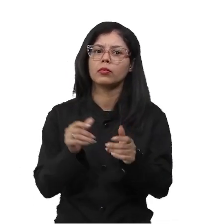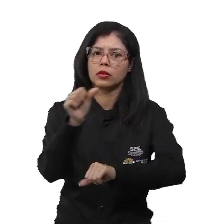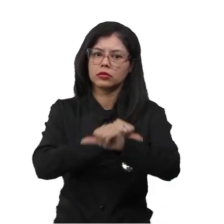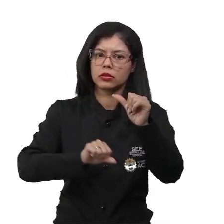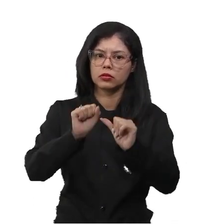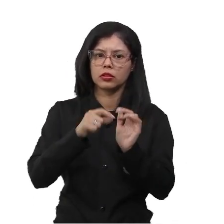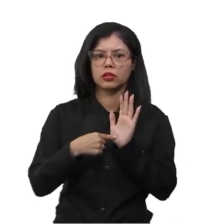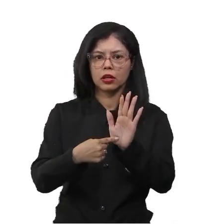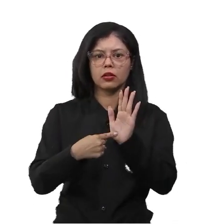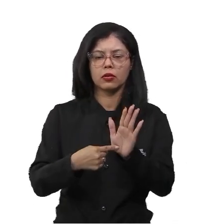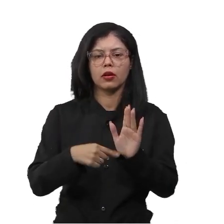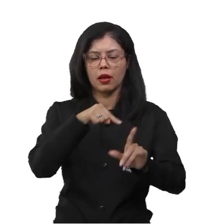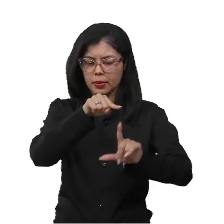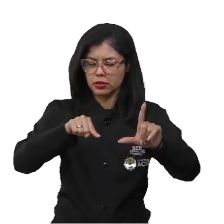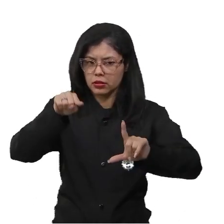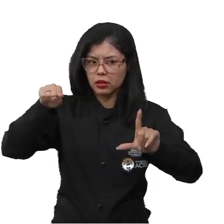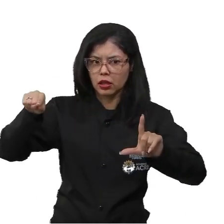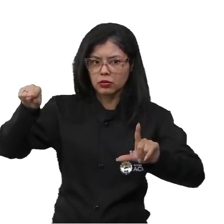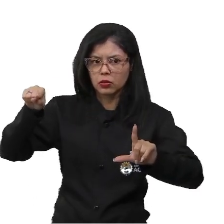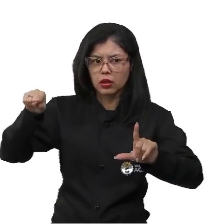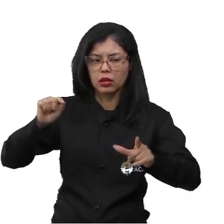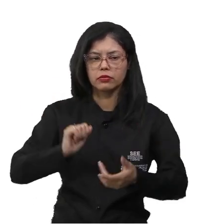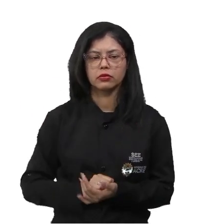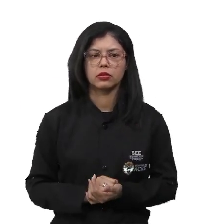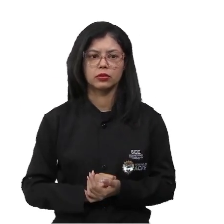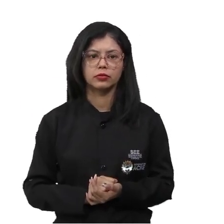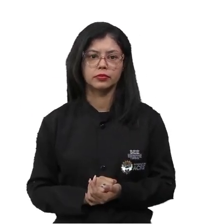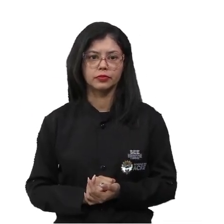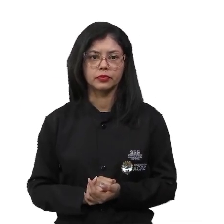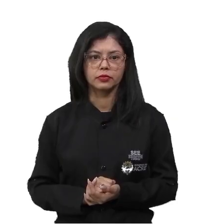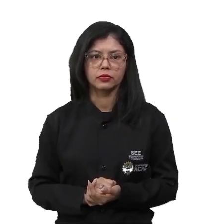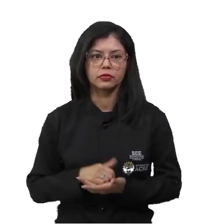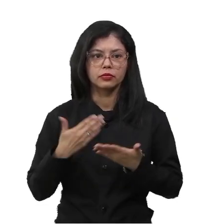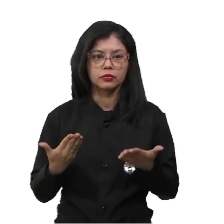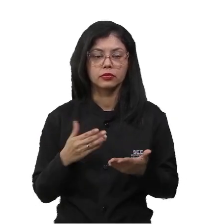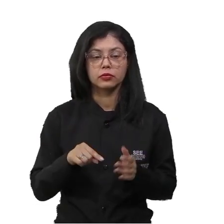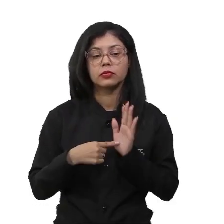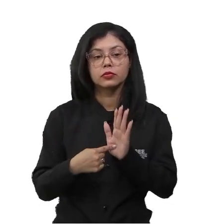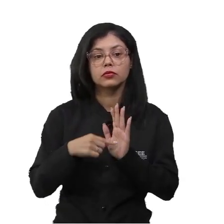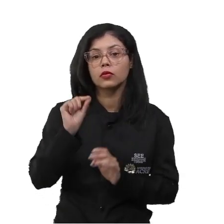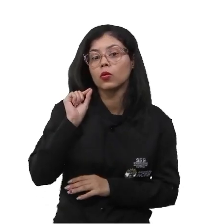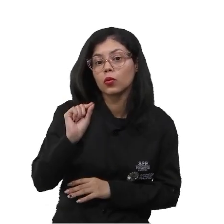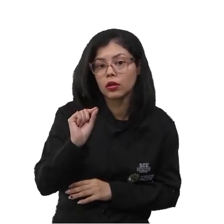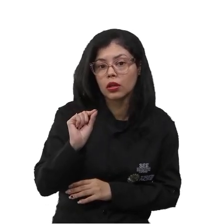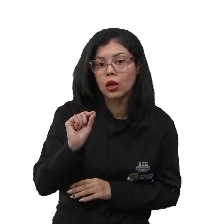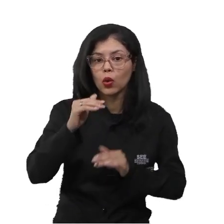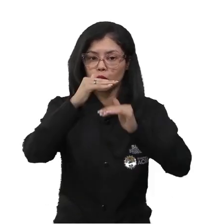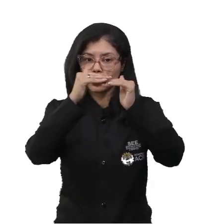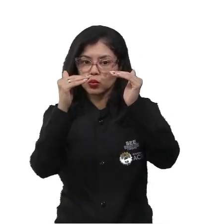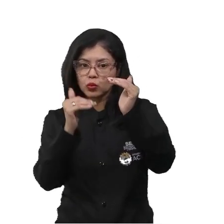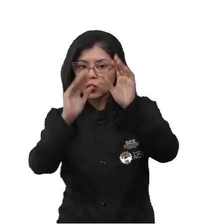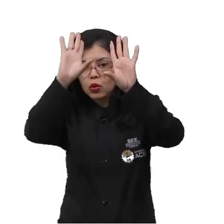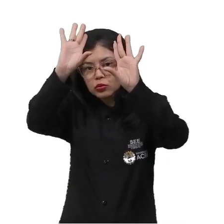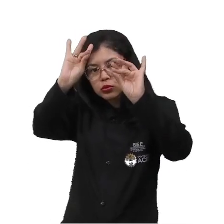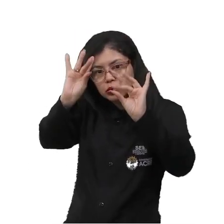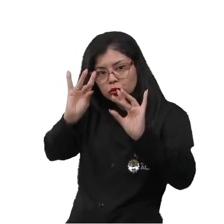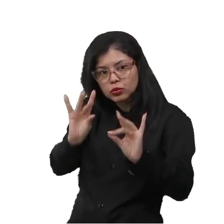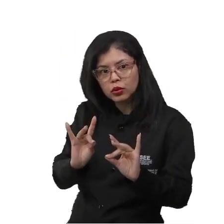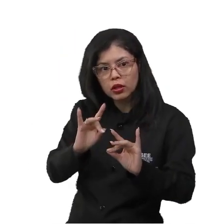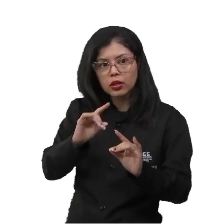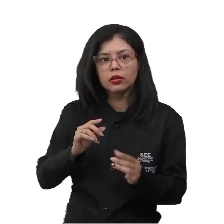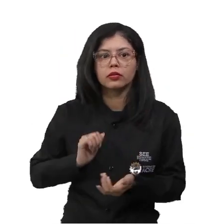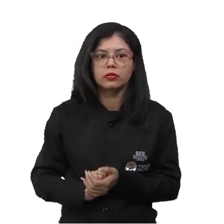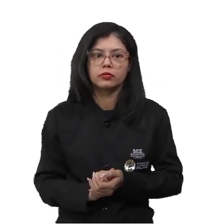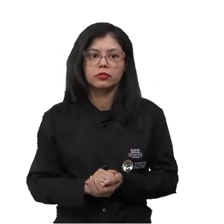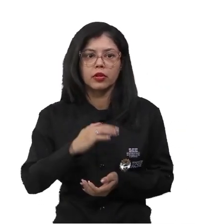para a mudança do indicador apresentado no gráfico? O gráfico ele mostra toda uma estatística de fecundidade